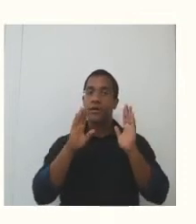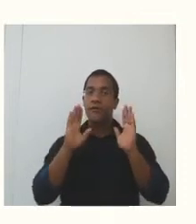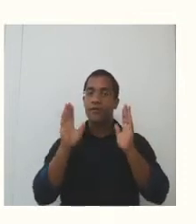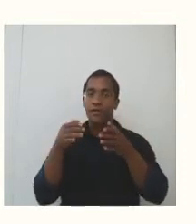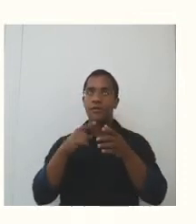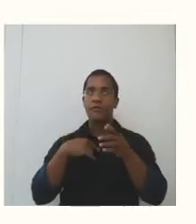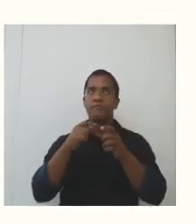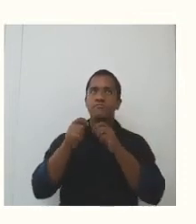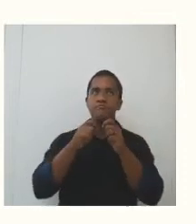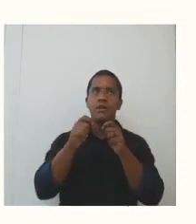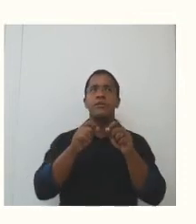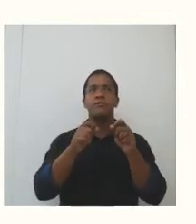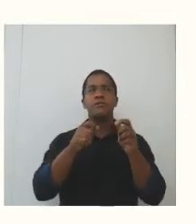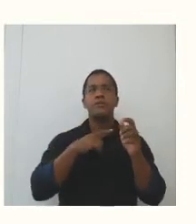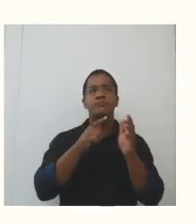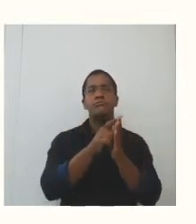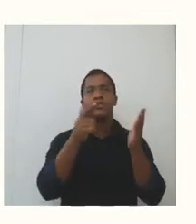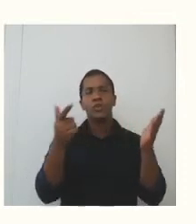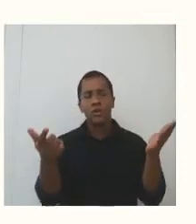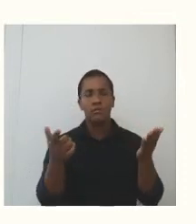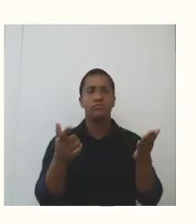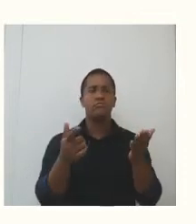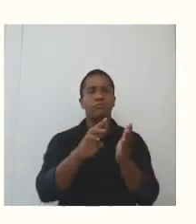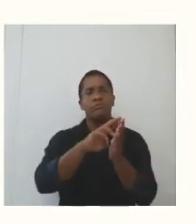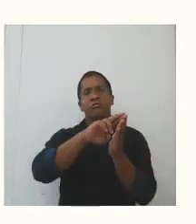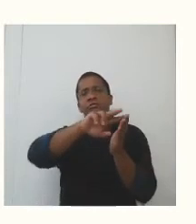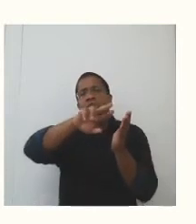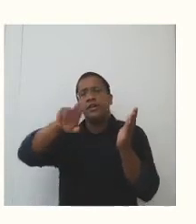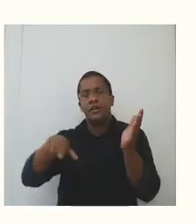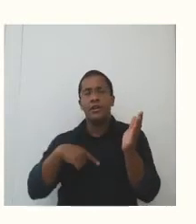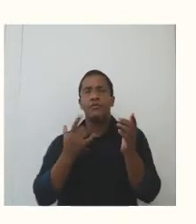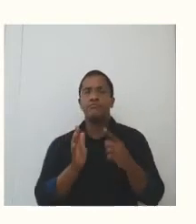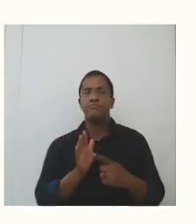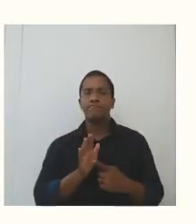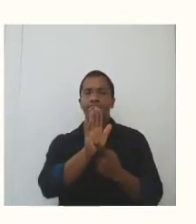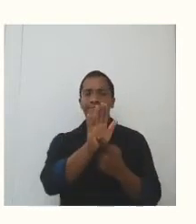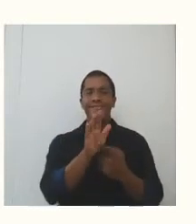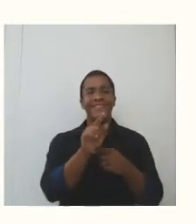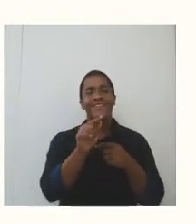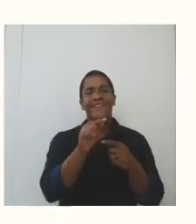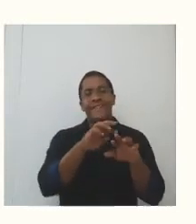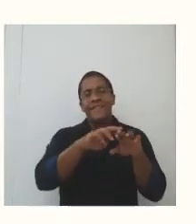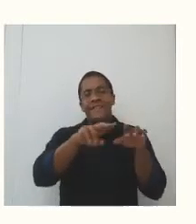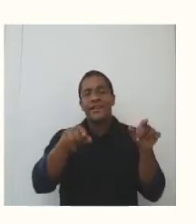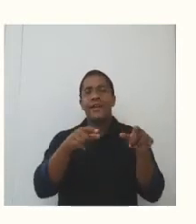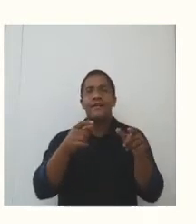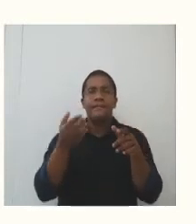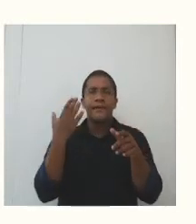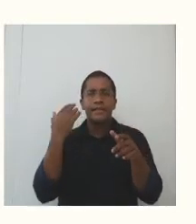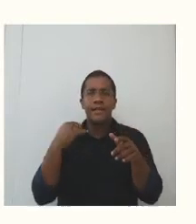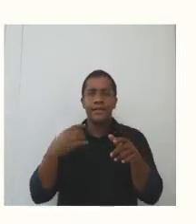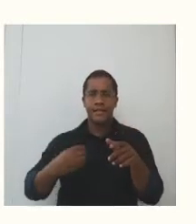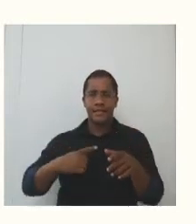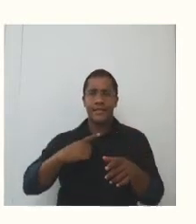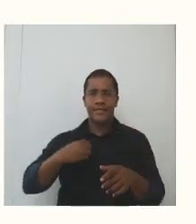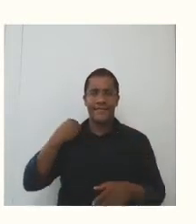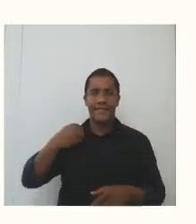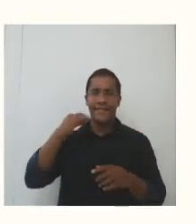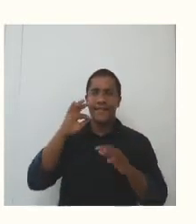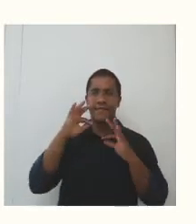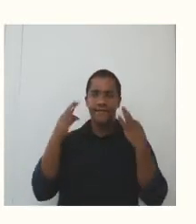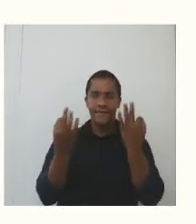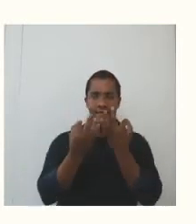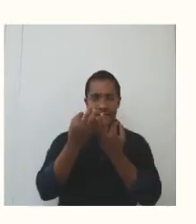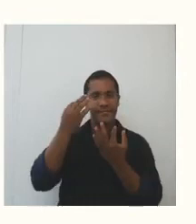ter devagarinho aí jornais expressivos sendo utilizados durante a presença da família real. Então vamos ter a produção